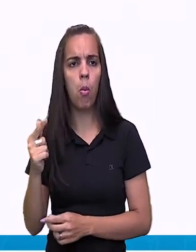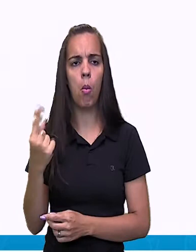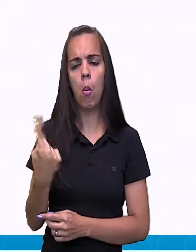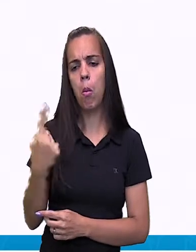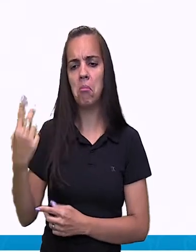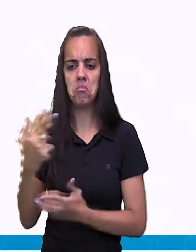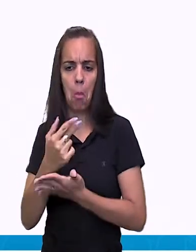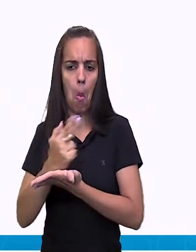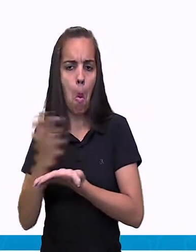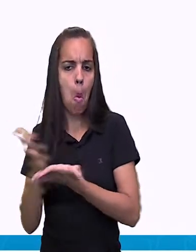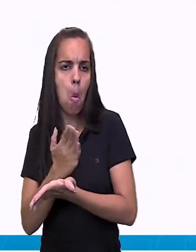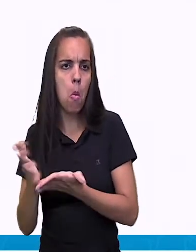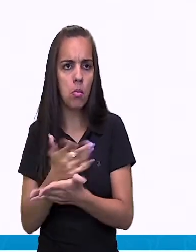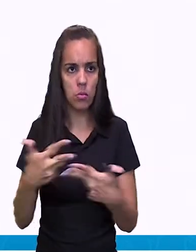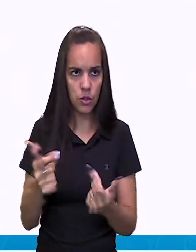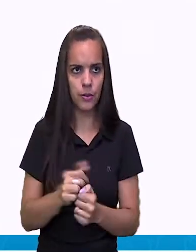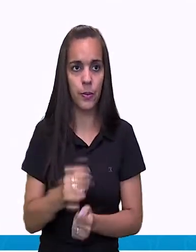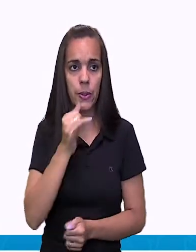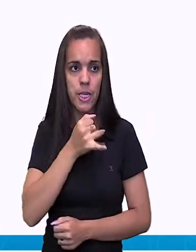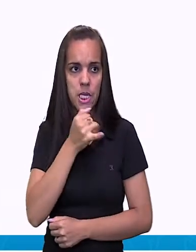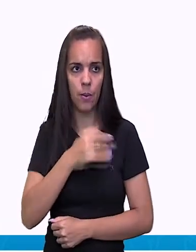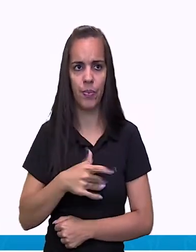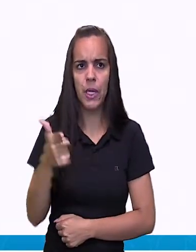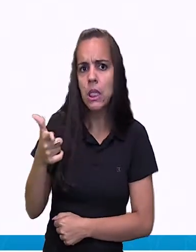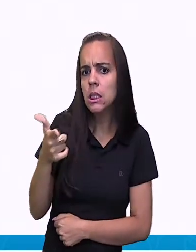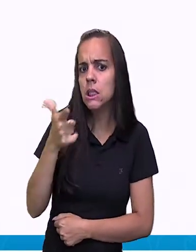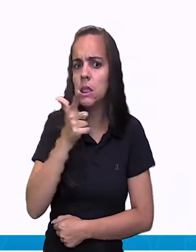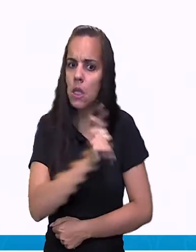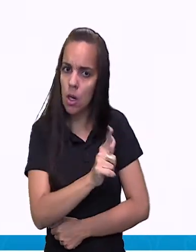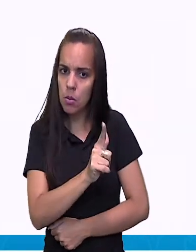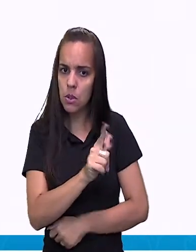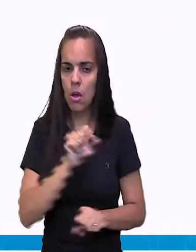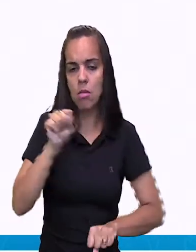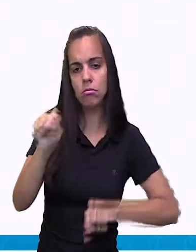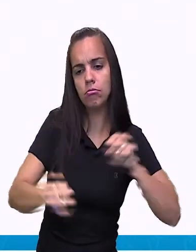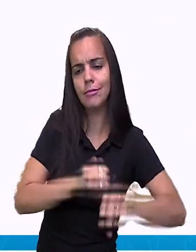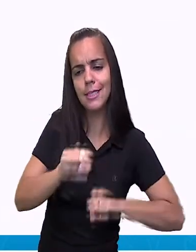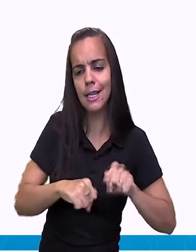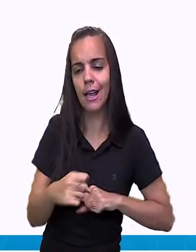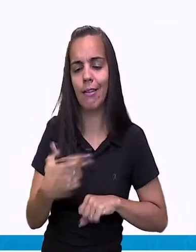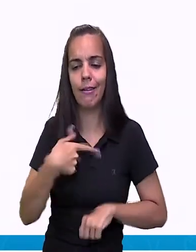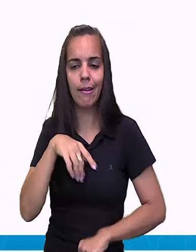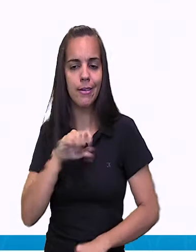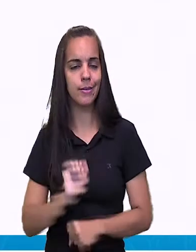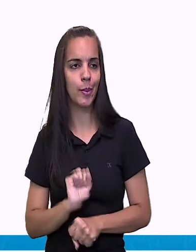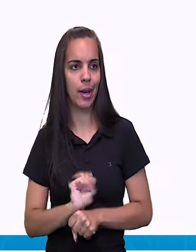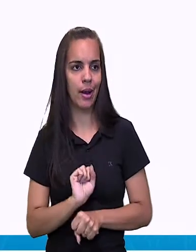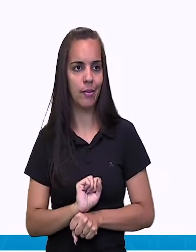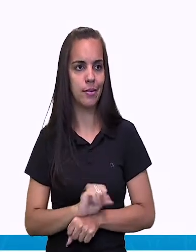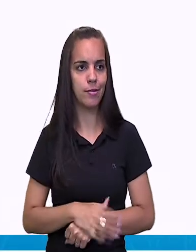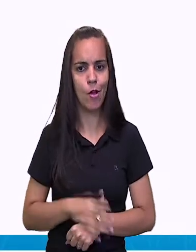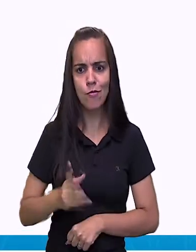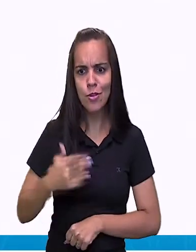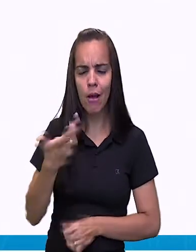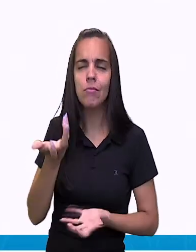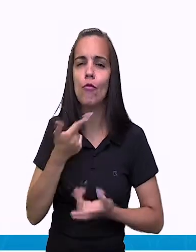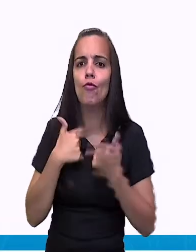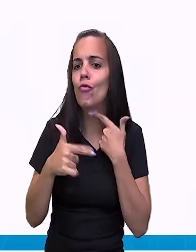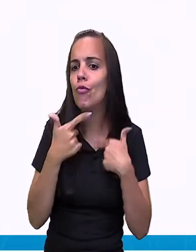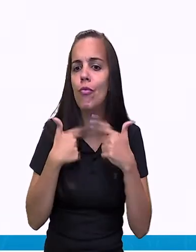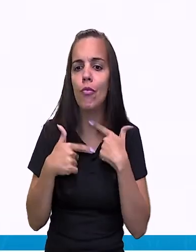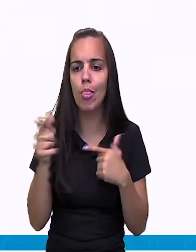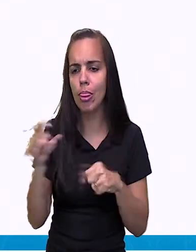tenho um exemplo. Ganhamos a bicicleta que esperávamos. Percebam que